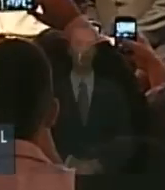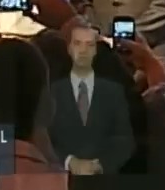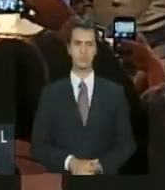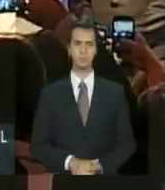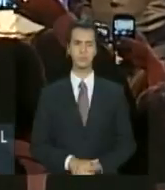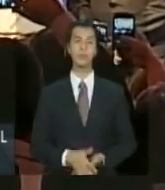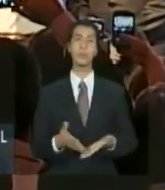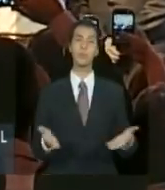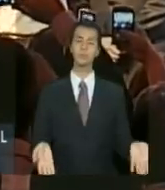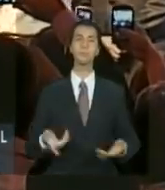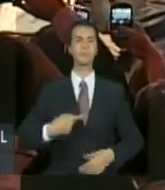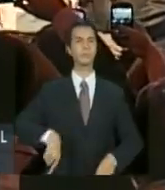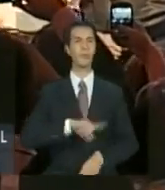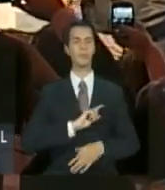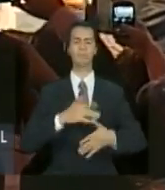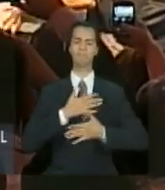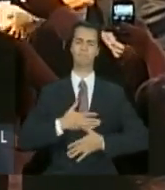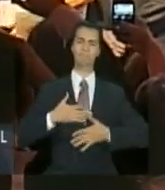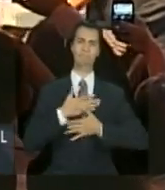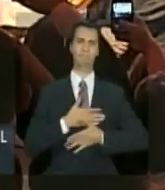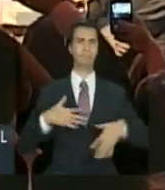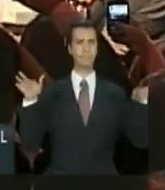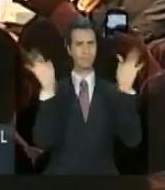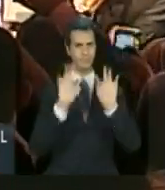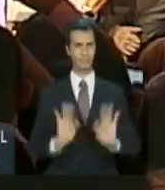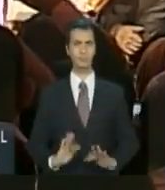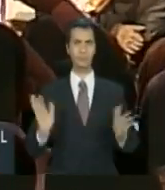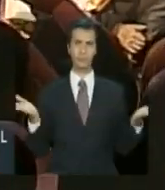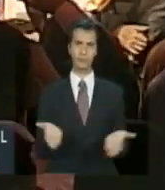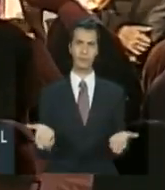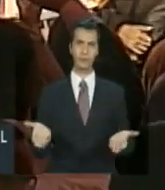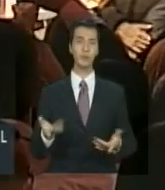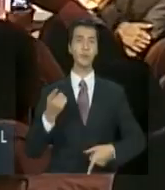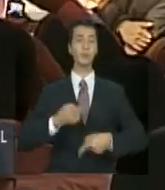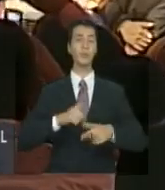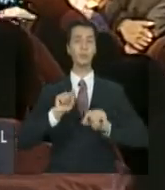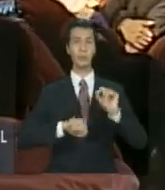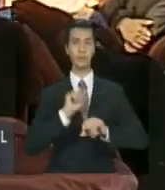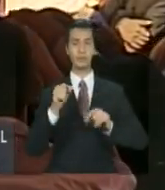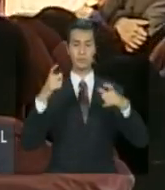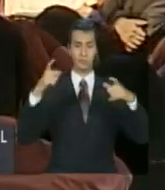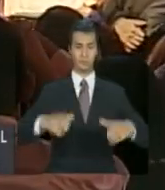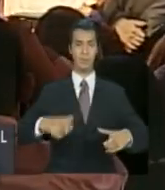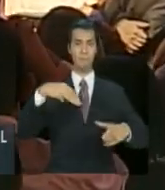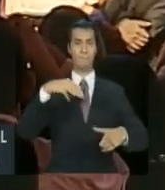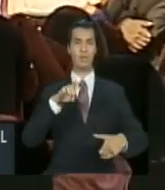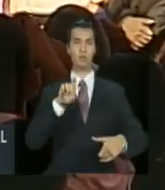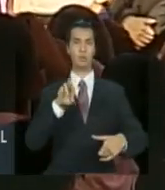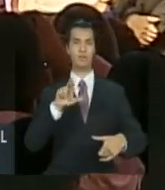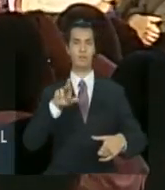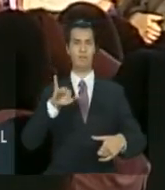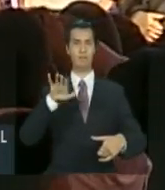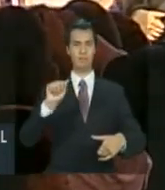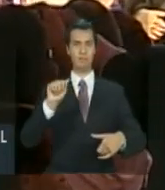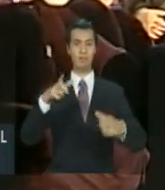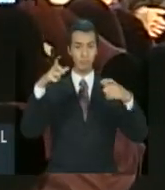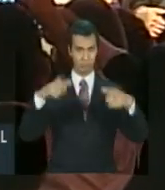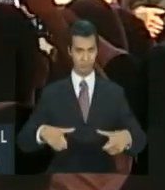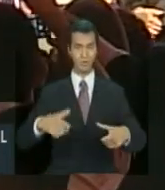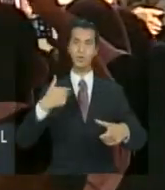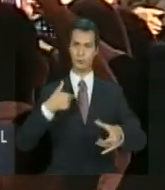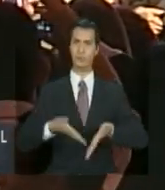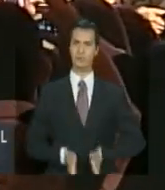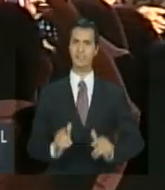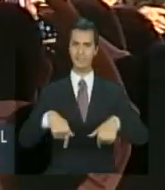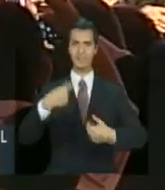Olha, presidenta, aqui é para nós uma grande alegria o dia de hoje, porque Madureira é um bairro no Rio de Janeiro, e eu sou carioca, como